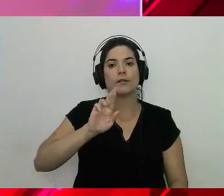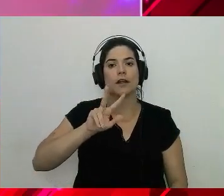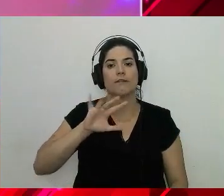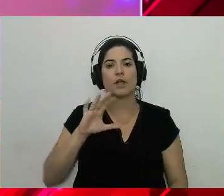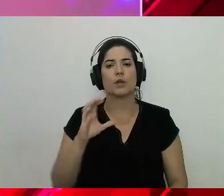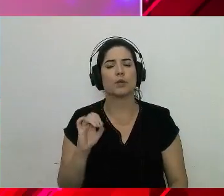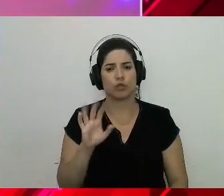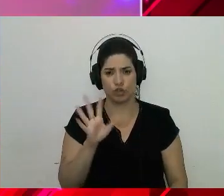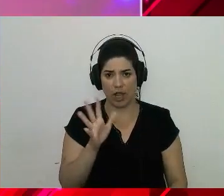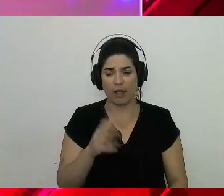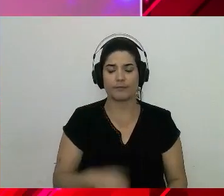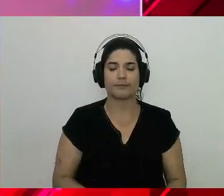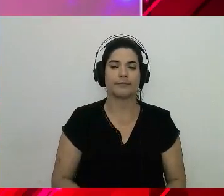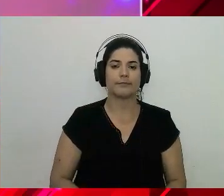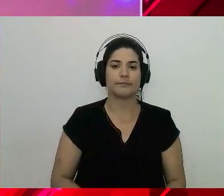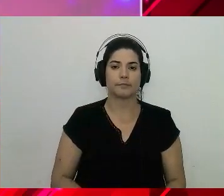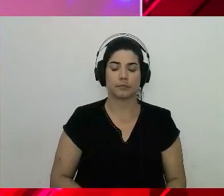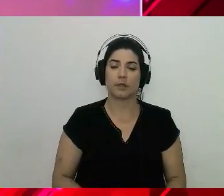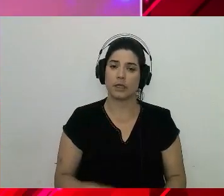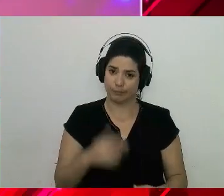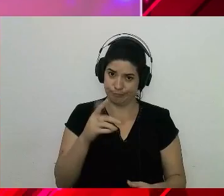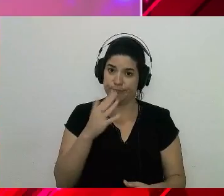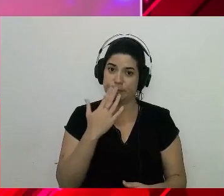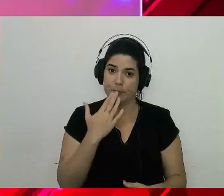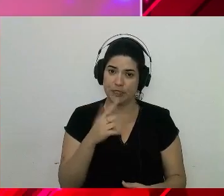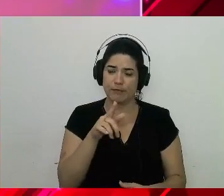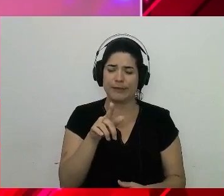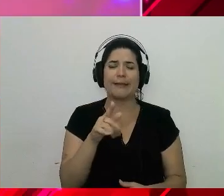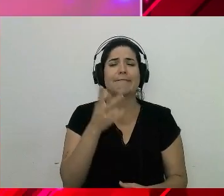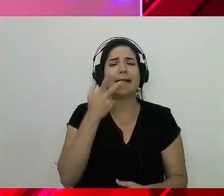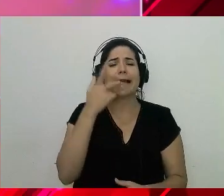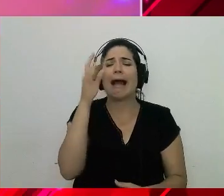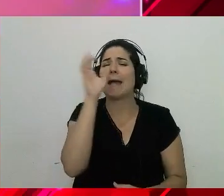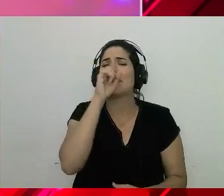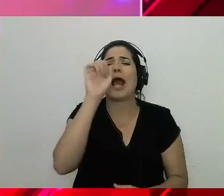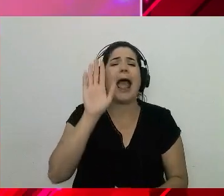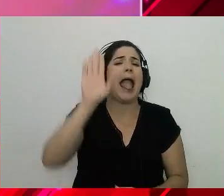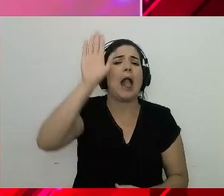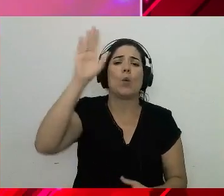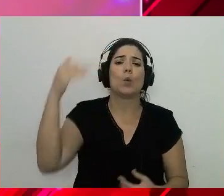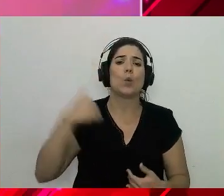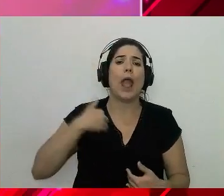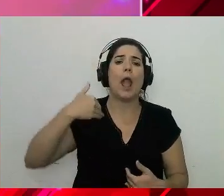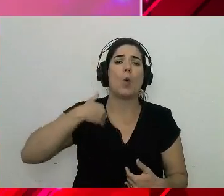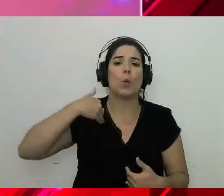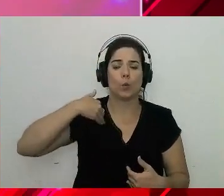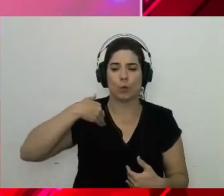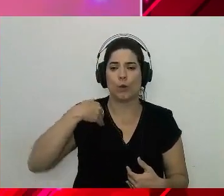outro favor. Fala um eu bem rápido, bem alto, só para... Isso!